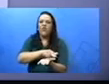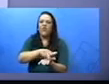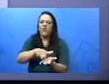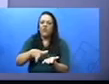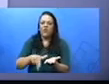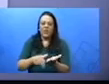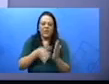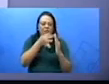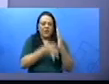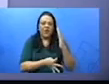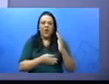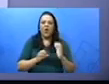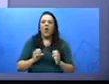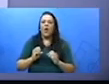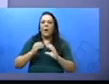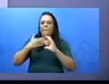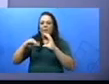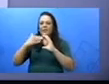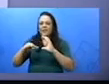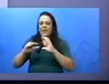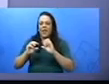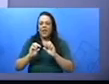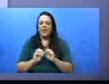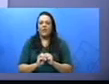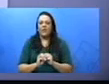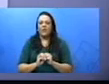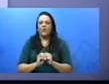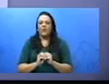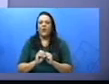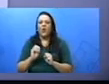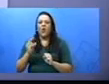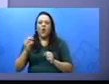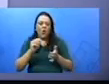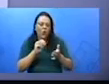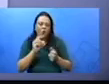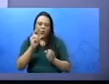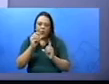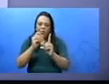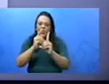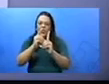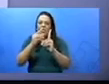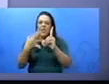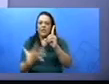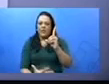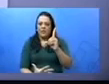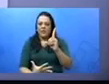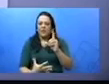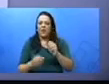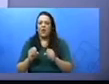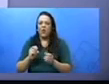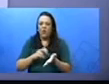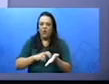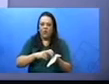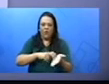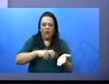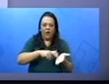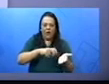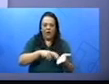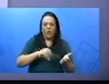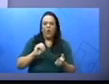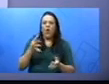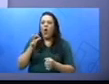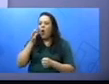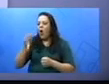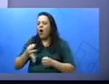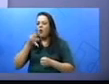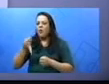um e-mail, descrições, um verbete da Wikipédia, por exemplo, ou argumentação, como os editoriais